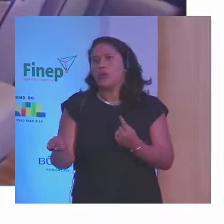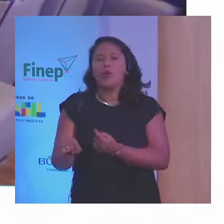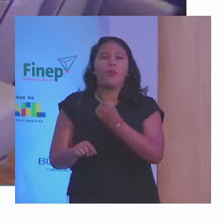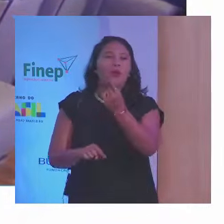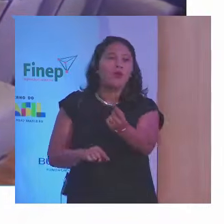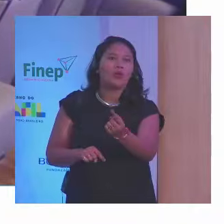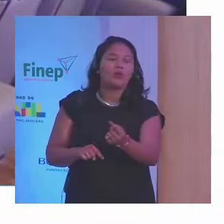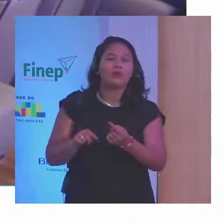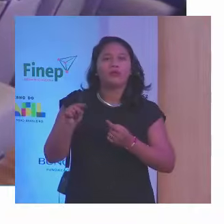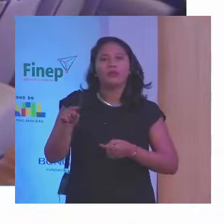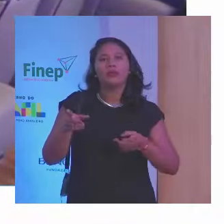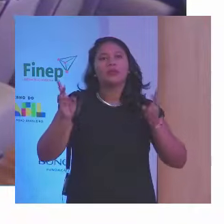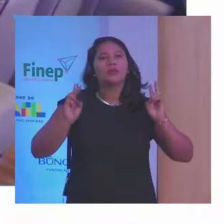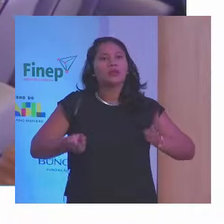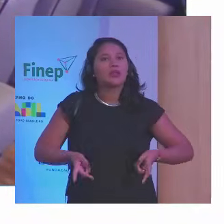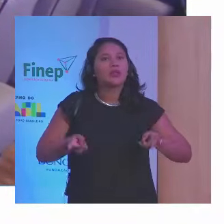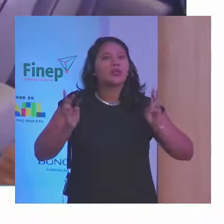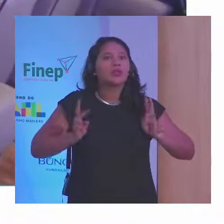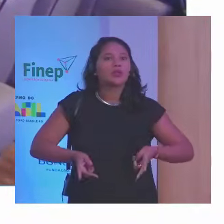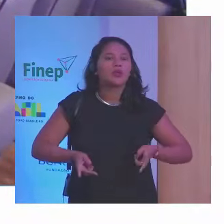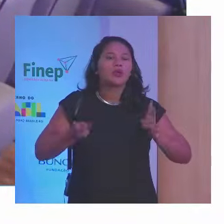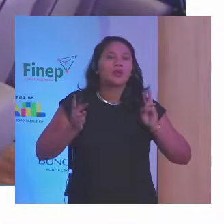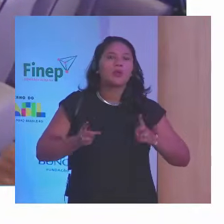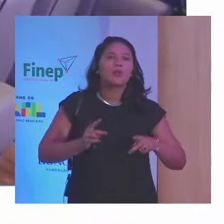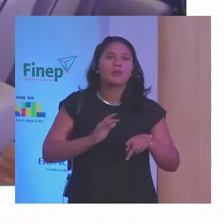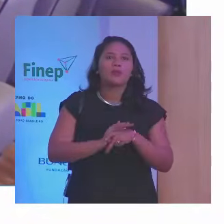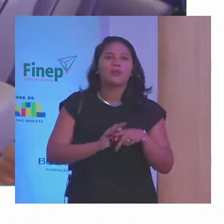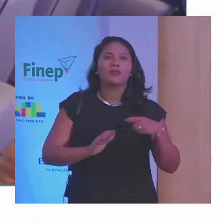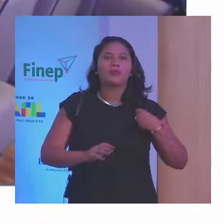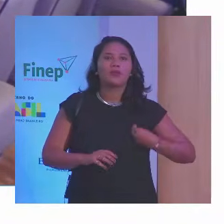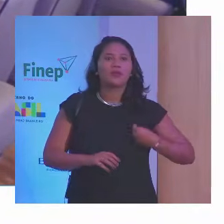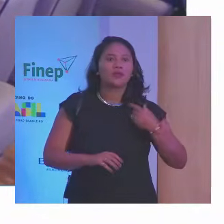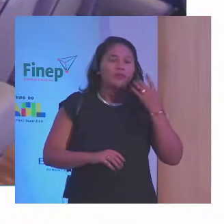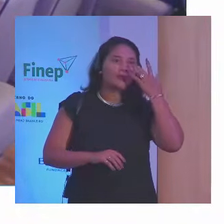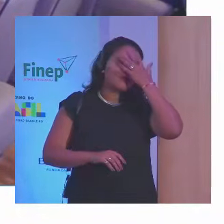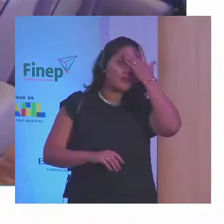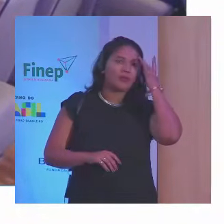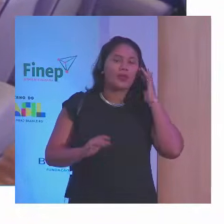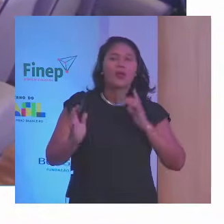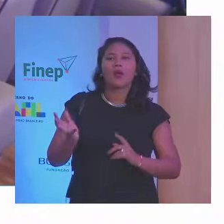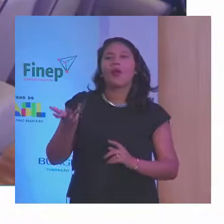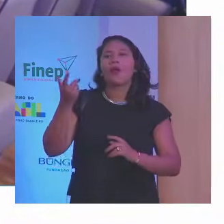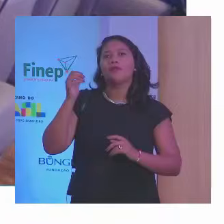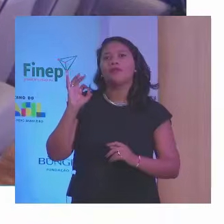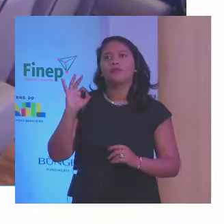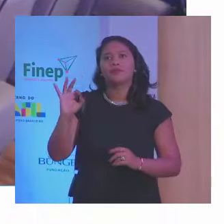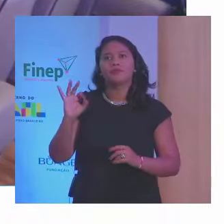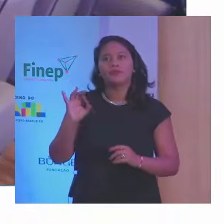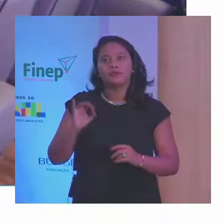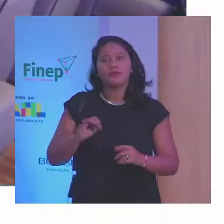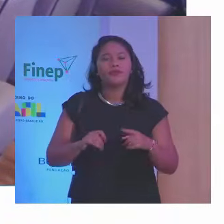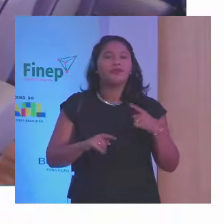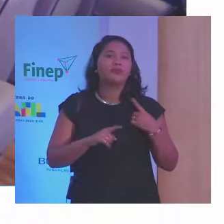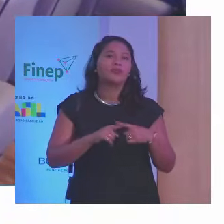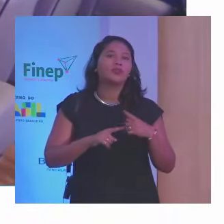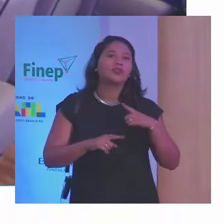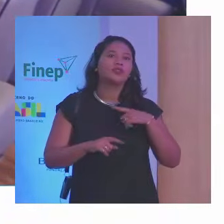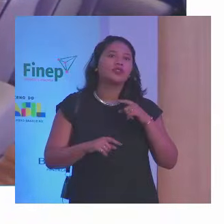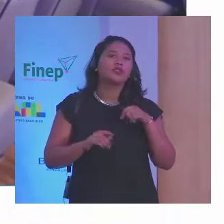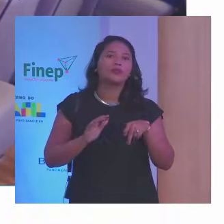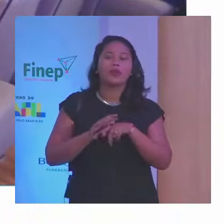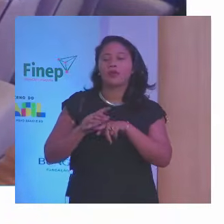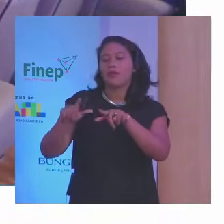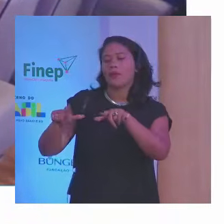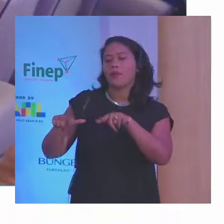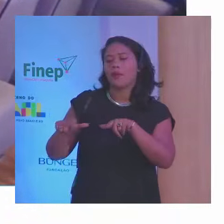outra. Ficava sempre assim, um ponto a menos da pessoa bem qualificada, porque tinha todos os